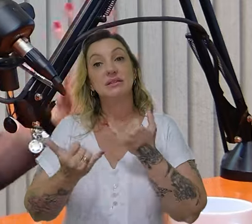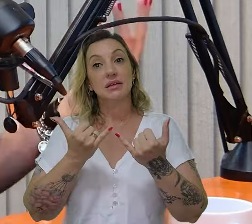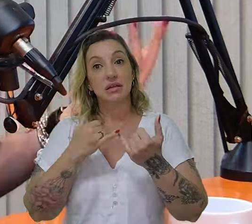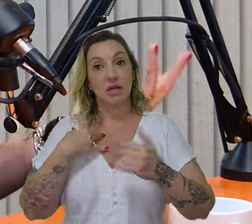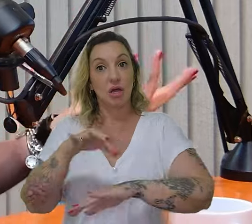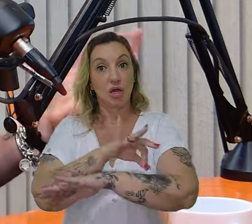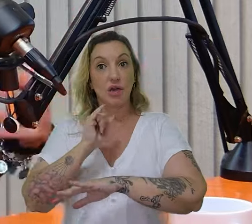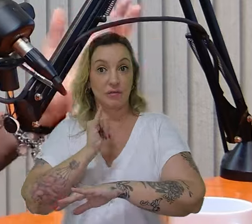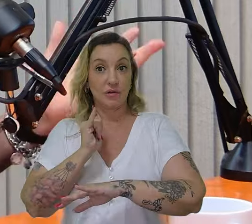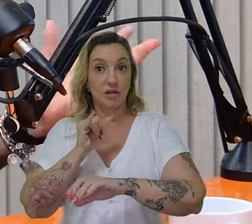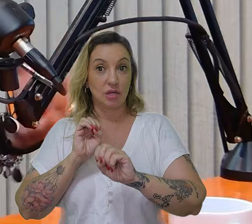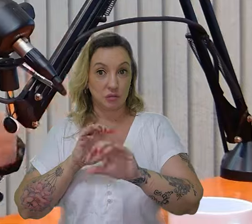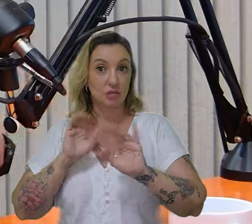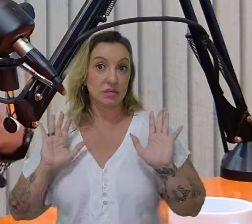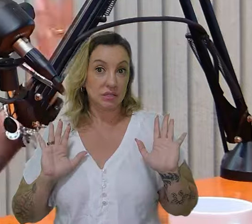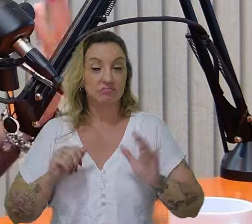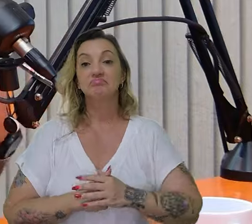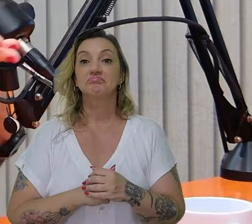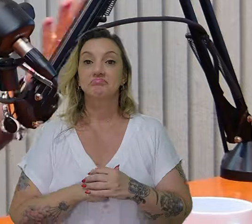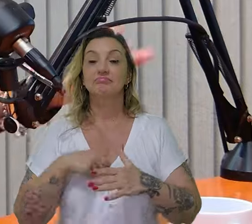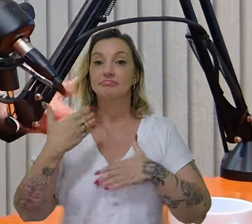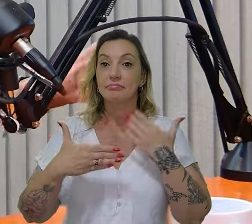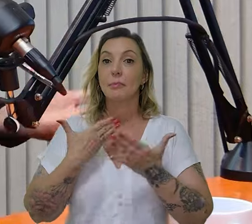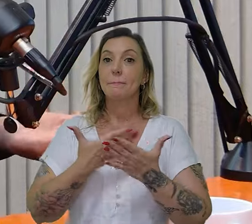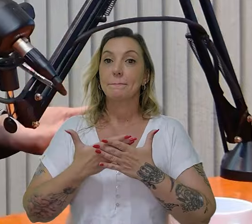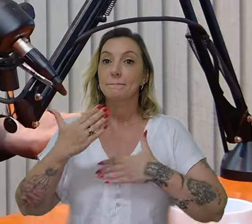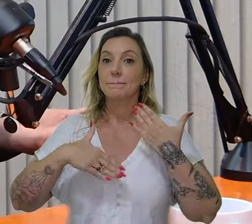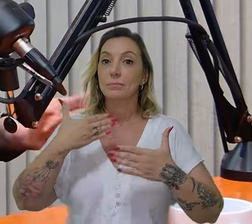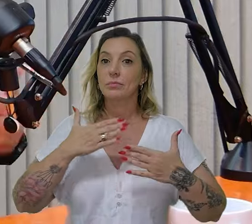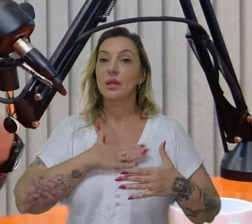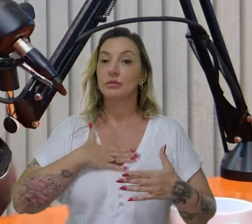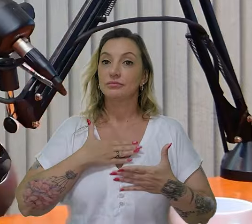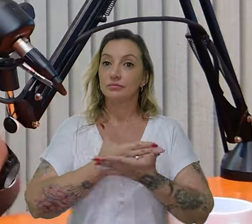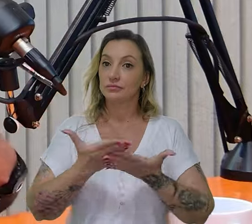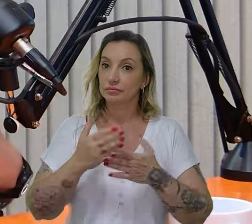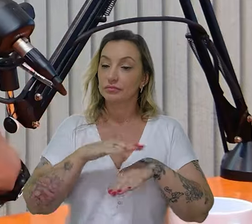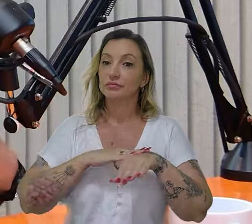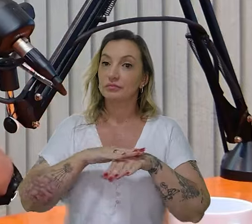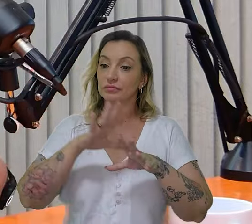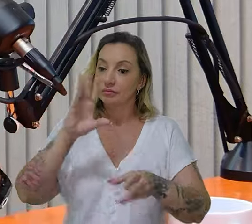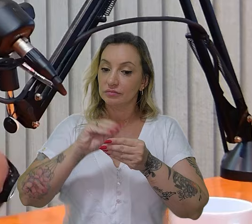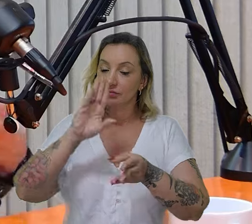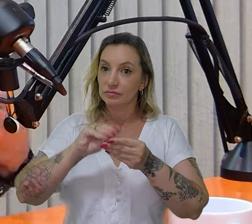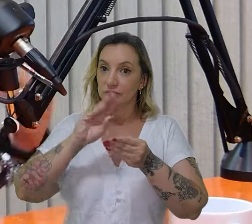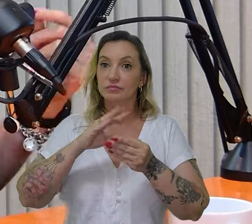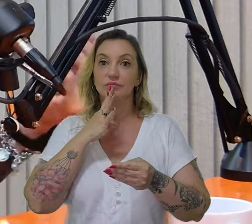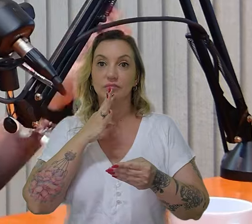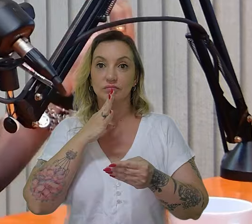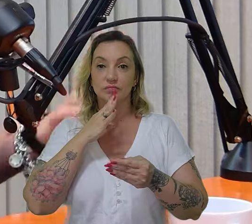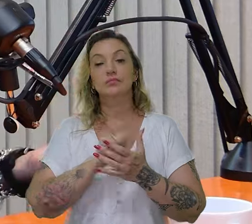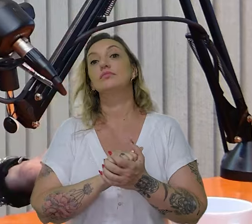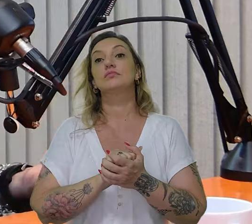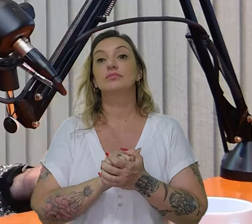arquiteta tô aqui falando de educação né a gente vai estudando e vai fazendo aquilo que a gente falou no começo da conversa de somando conhecimento mas